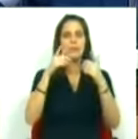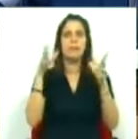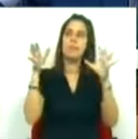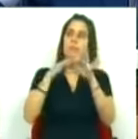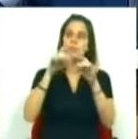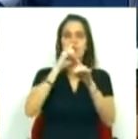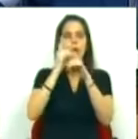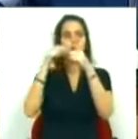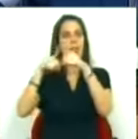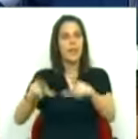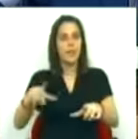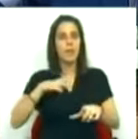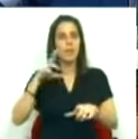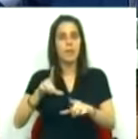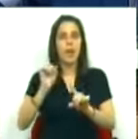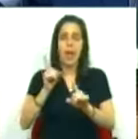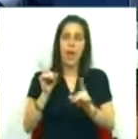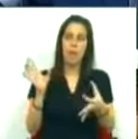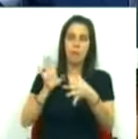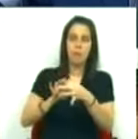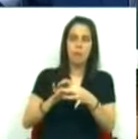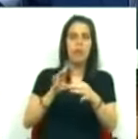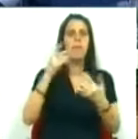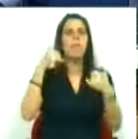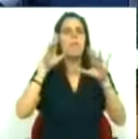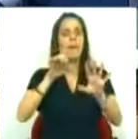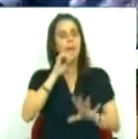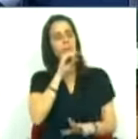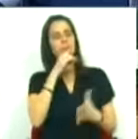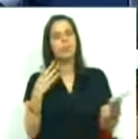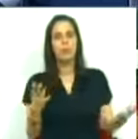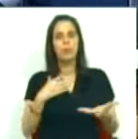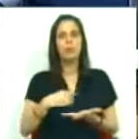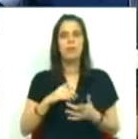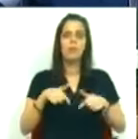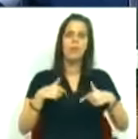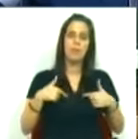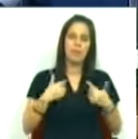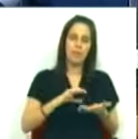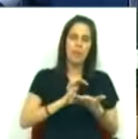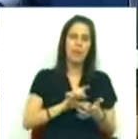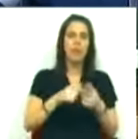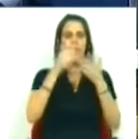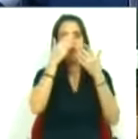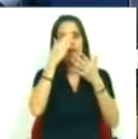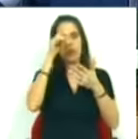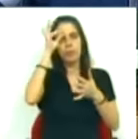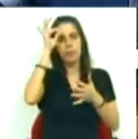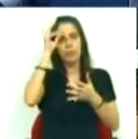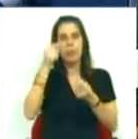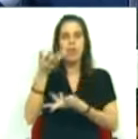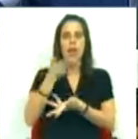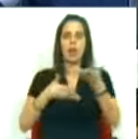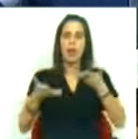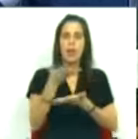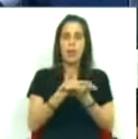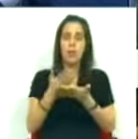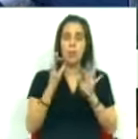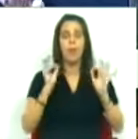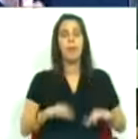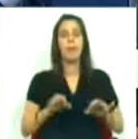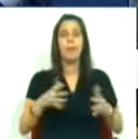parceiro, não só como identificador de novos mercados, mas também como potencial financiador desta diplomacia económica.